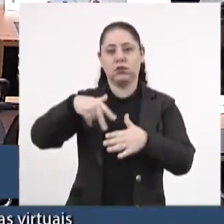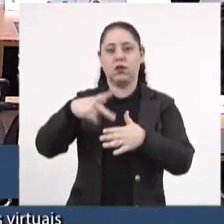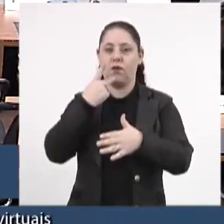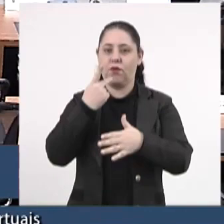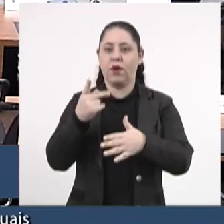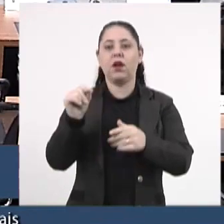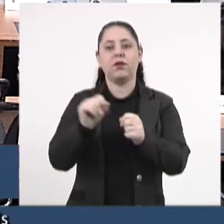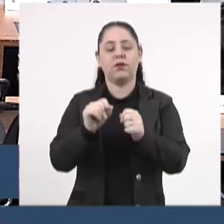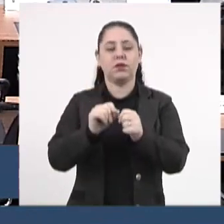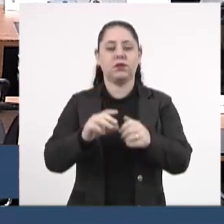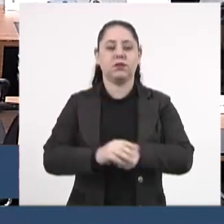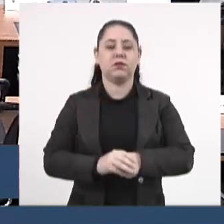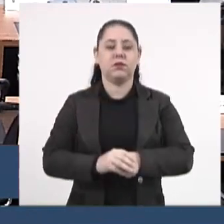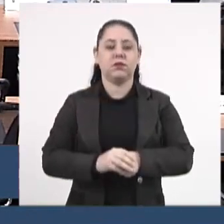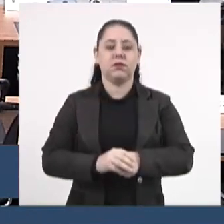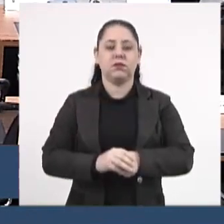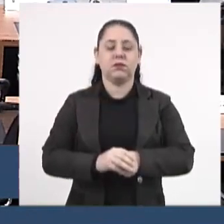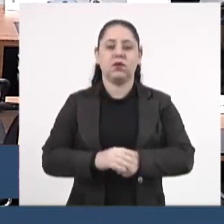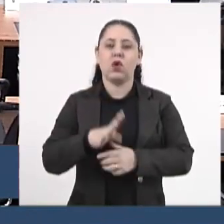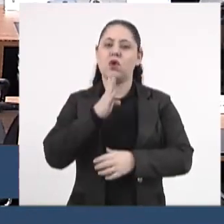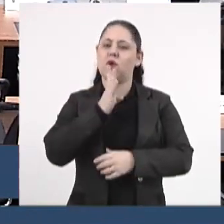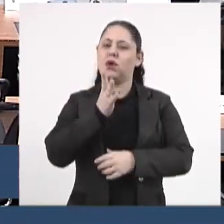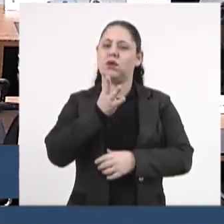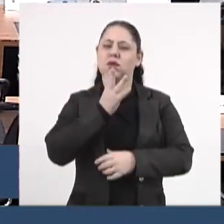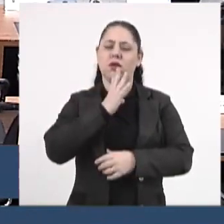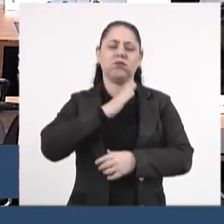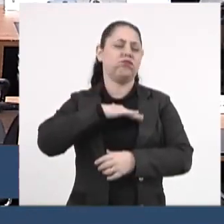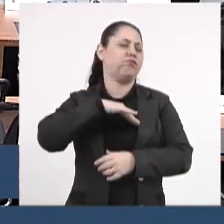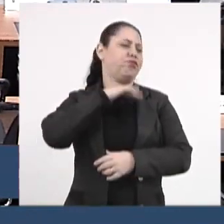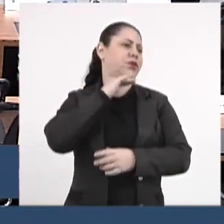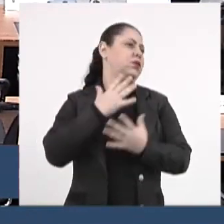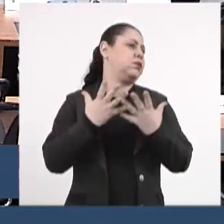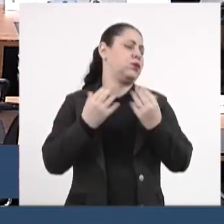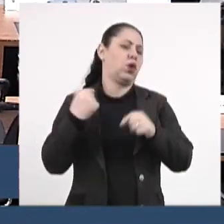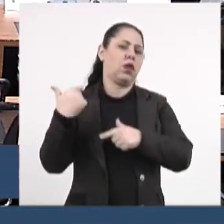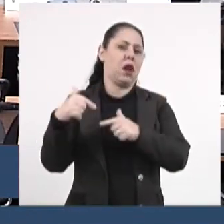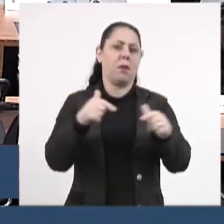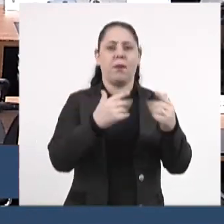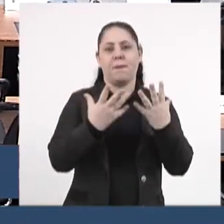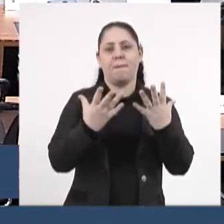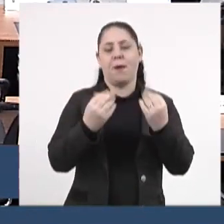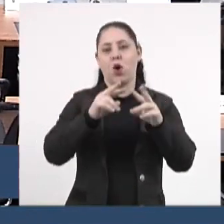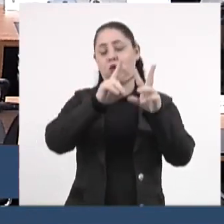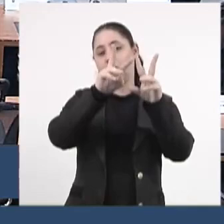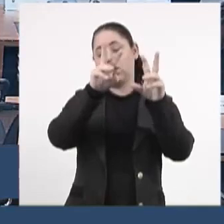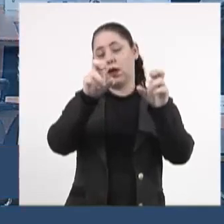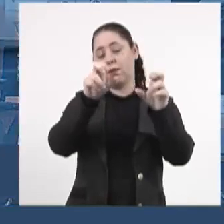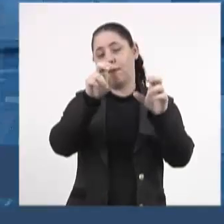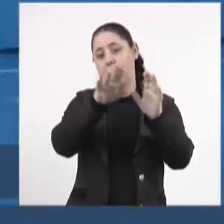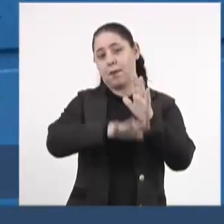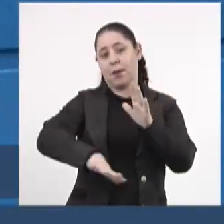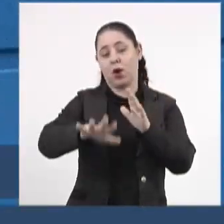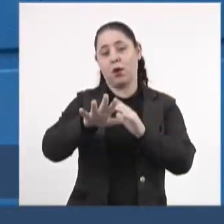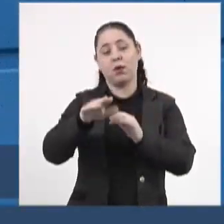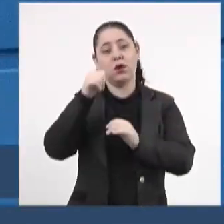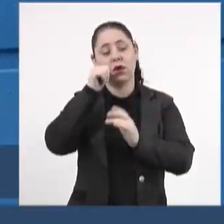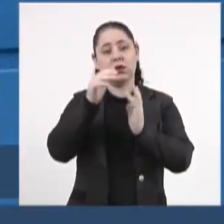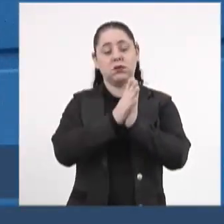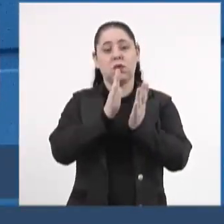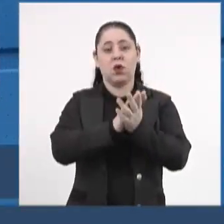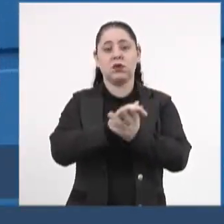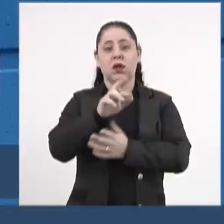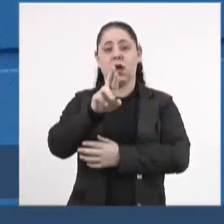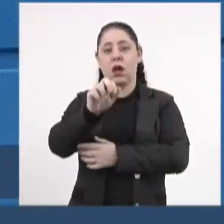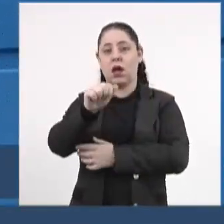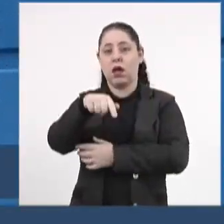tribuna e pela fala que fez. Um conhecedor, um técnico, né, que tem trabalhado muito nessa área, e principalmente sua esposa também,